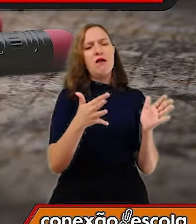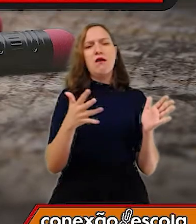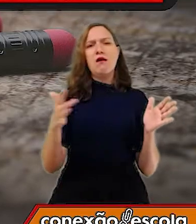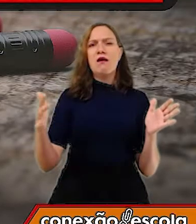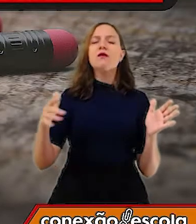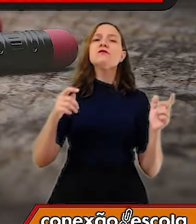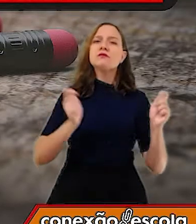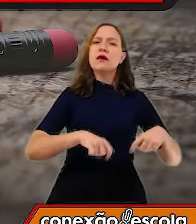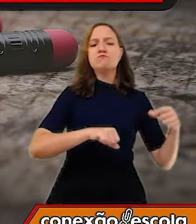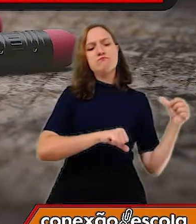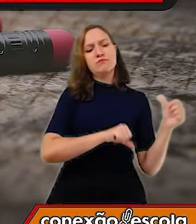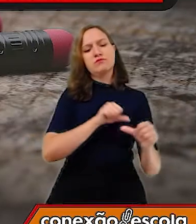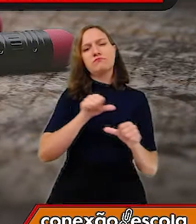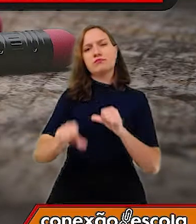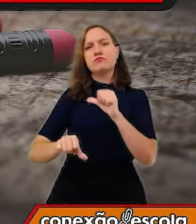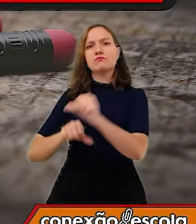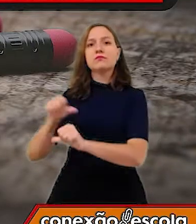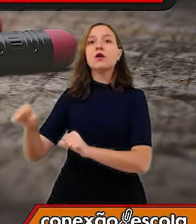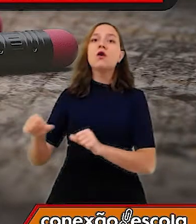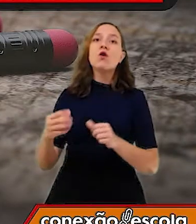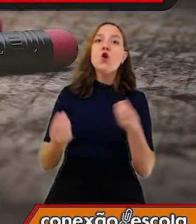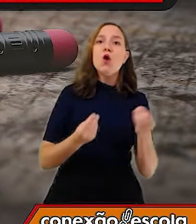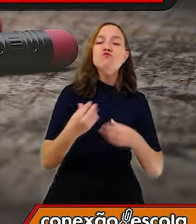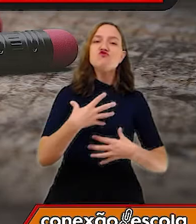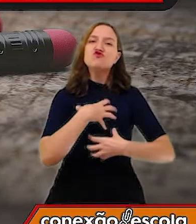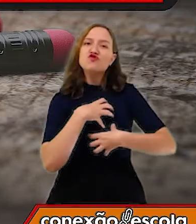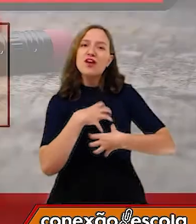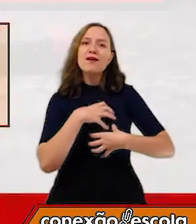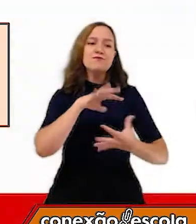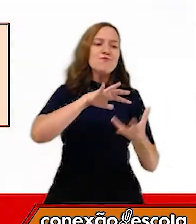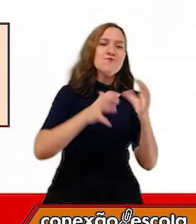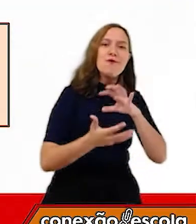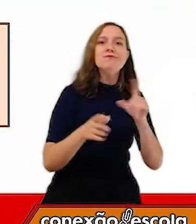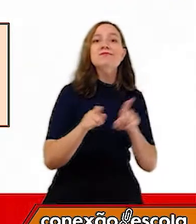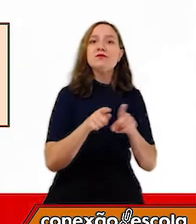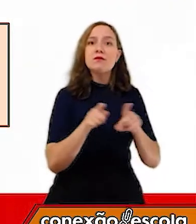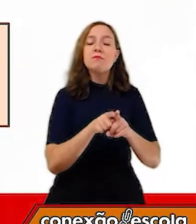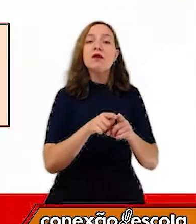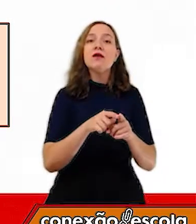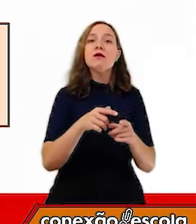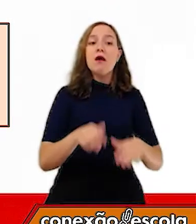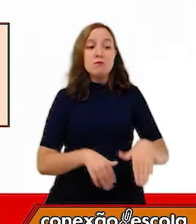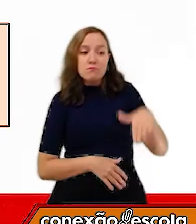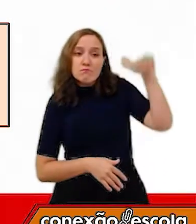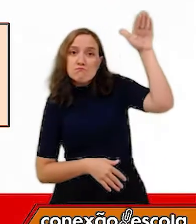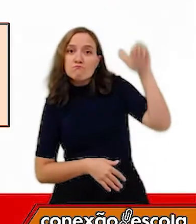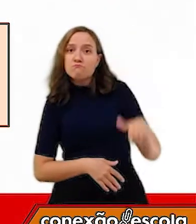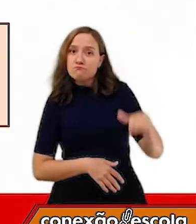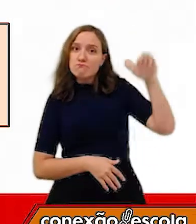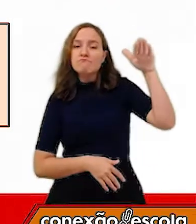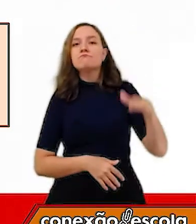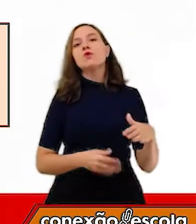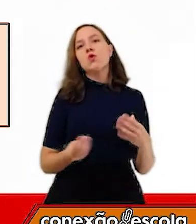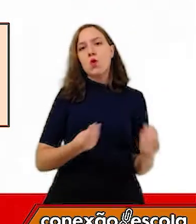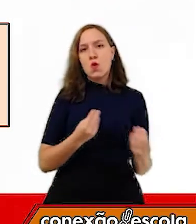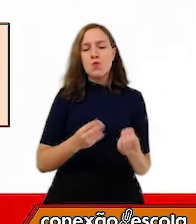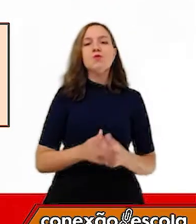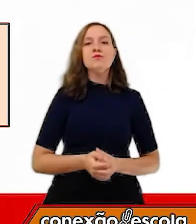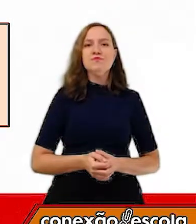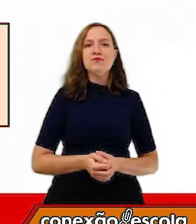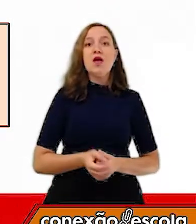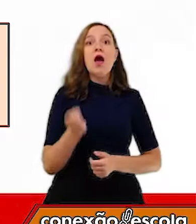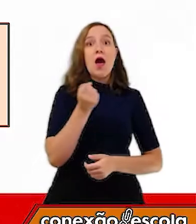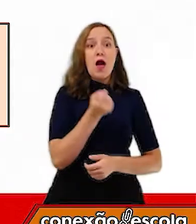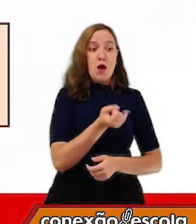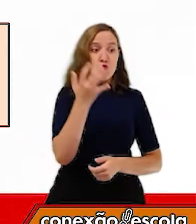mudam de forma e de tamanho. Alguns animais, quando nascem, já têm aparência bem semelhante